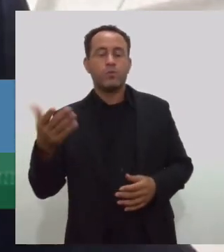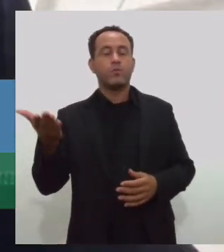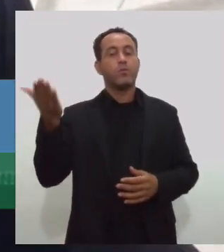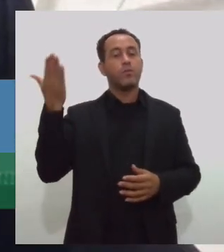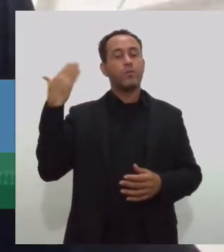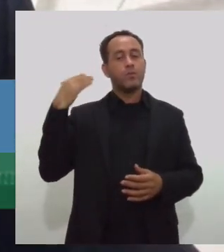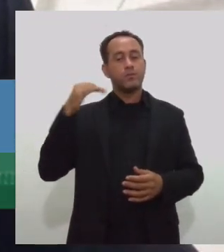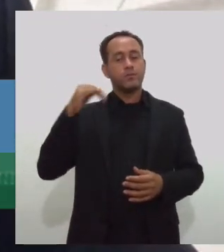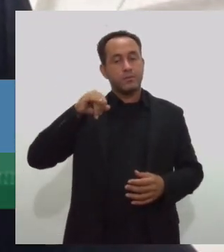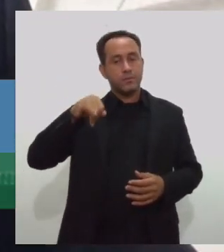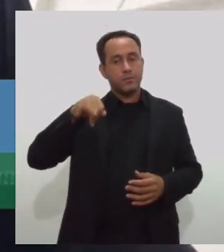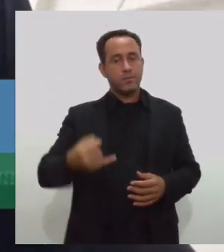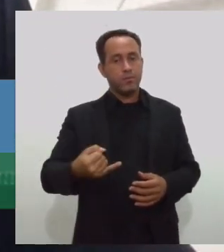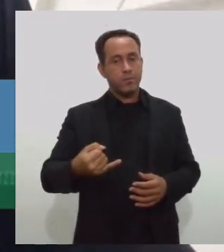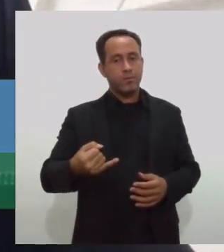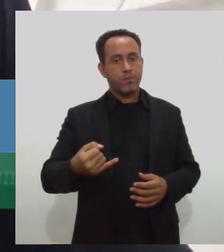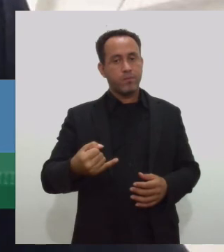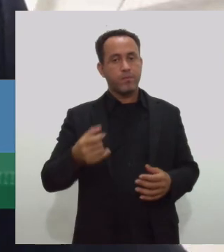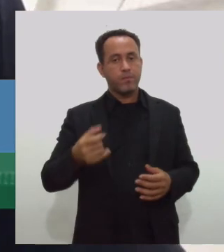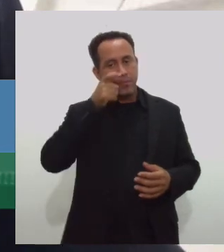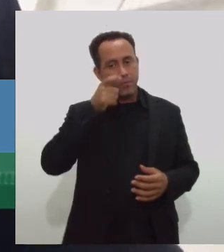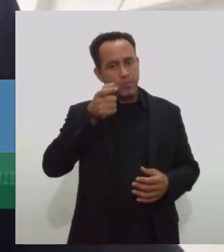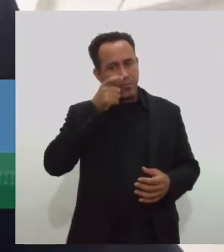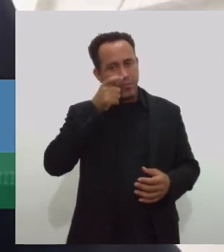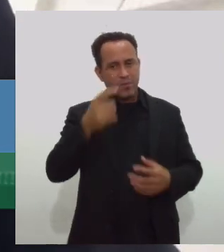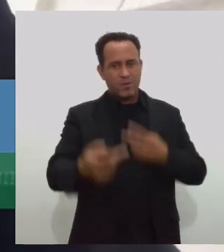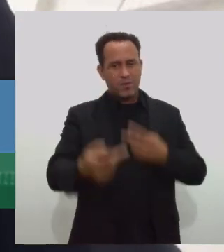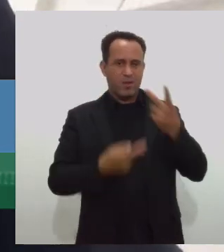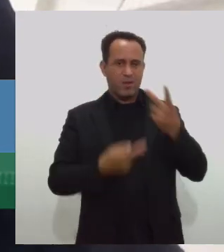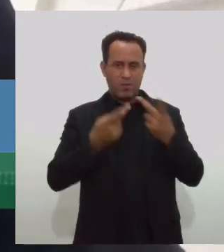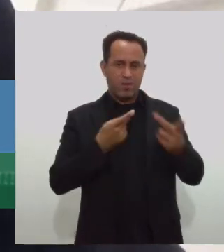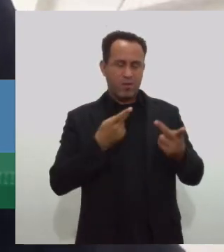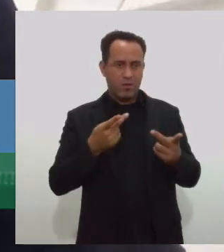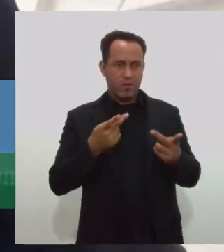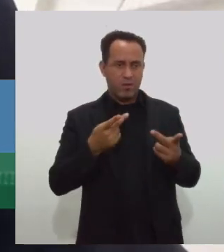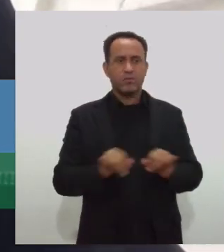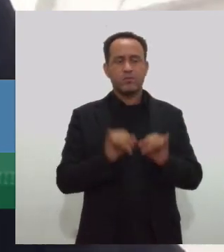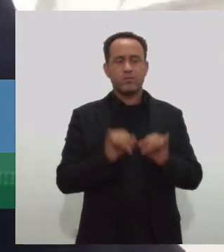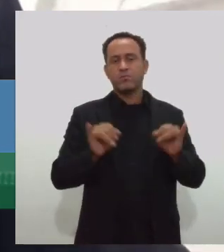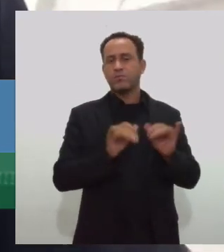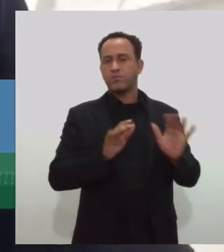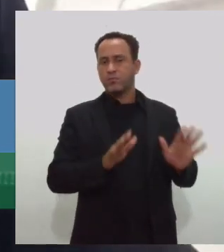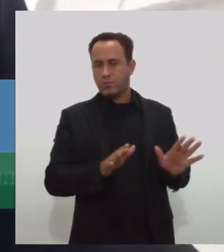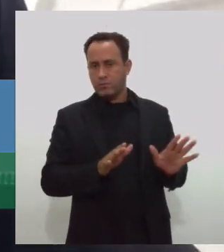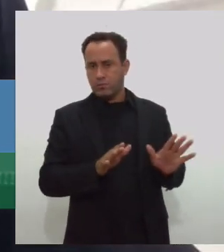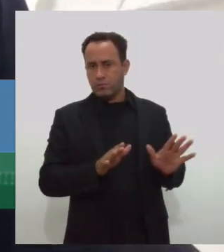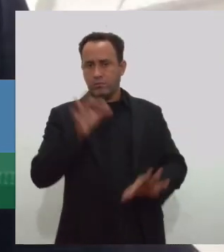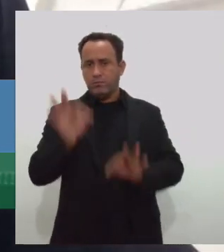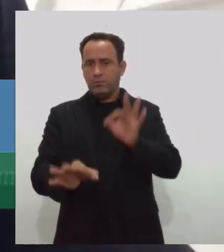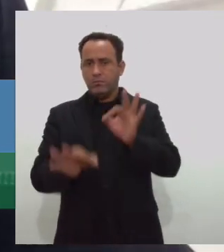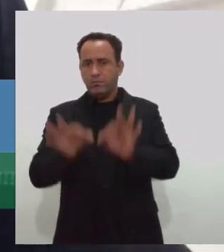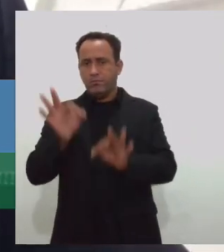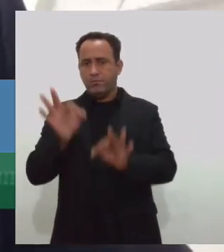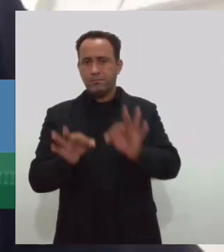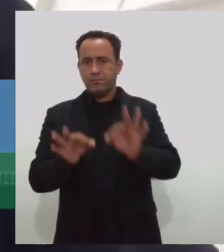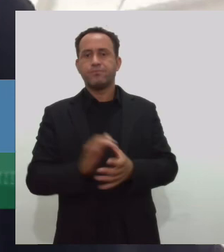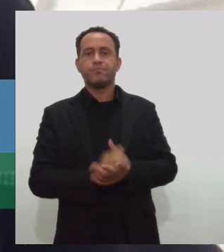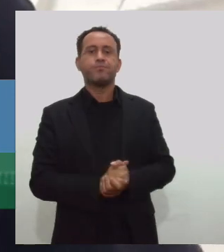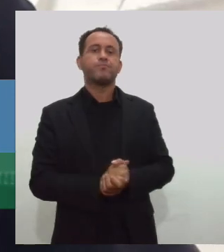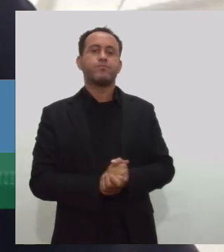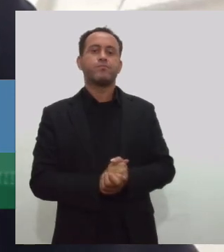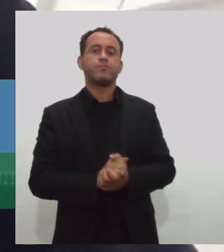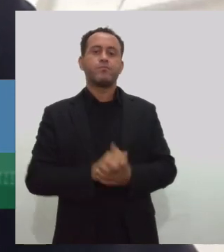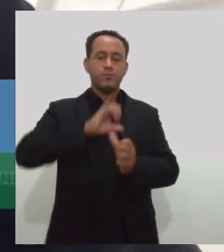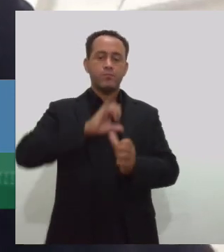minha visão, é mais uma falácia, é um argumento falacioso para justificar a mudança,